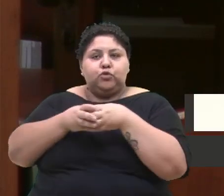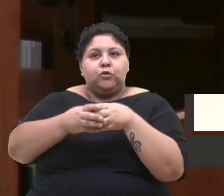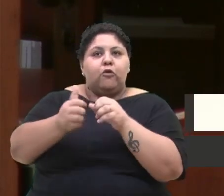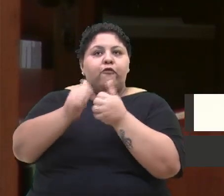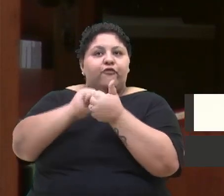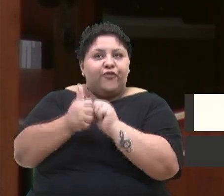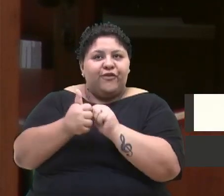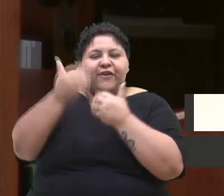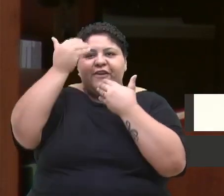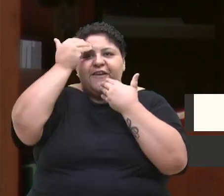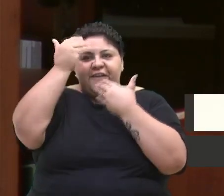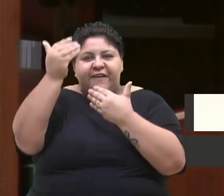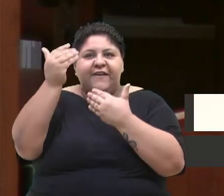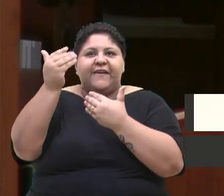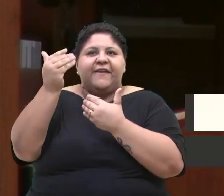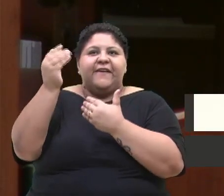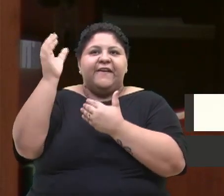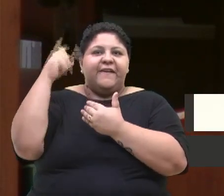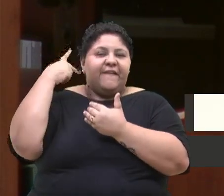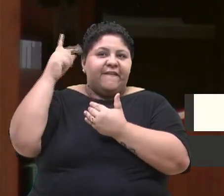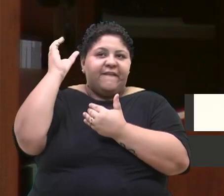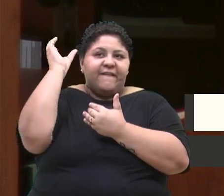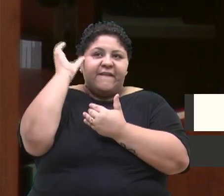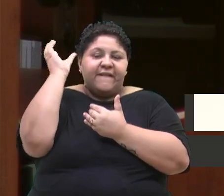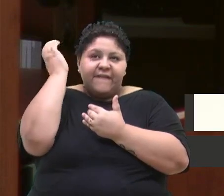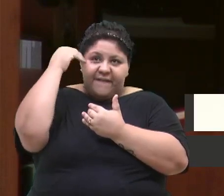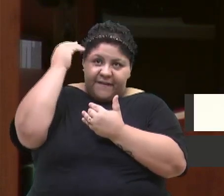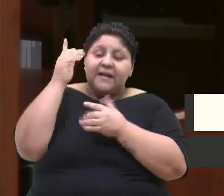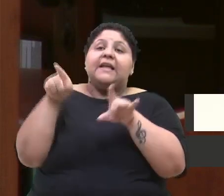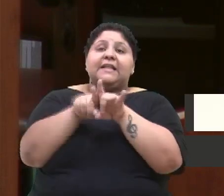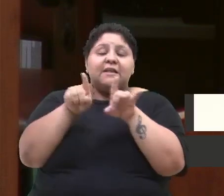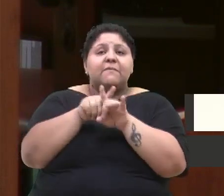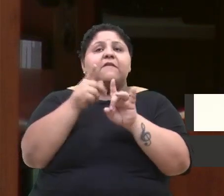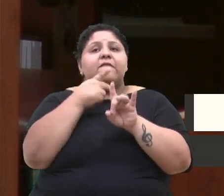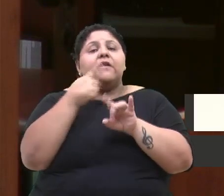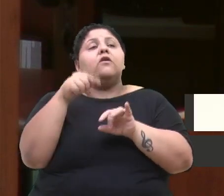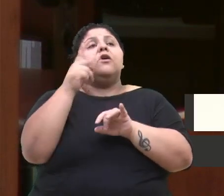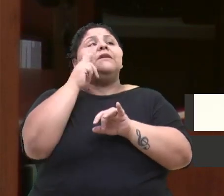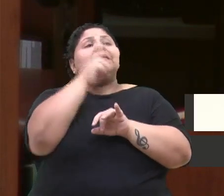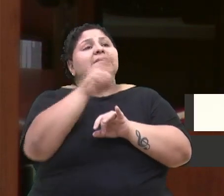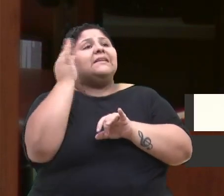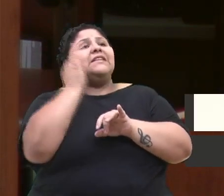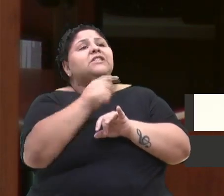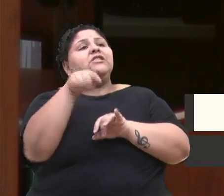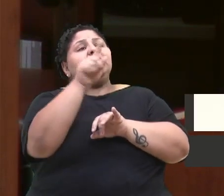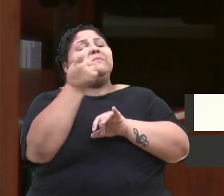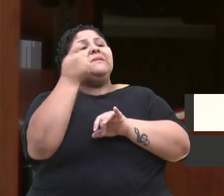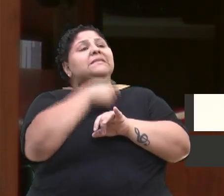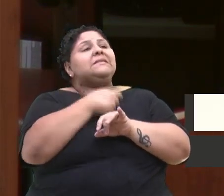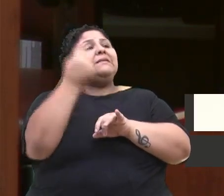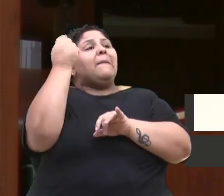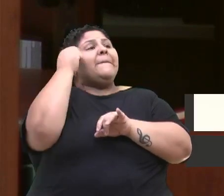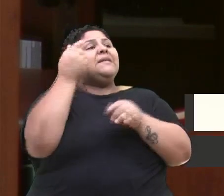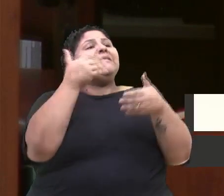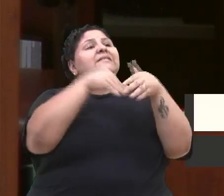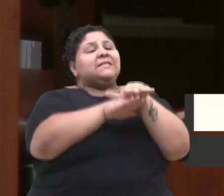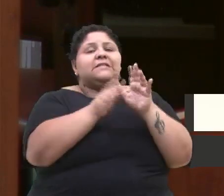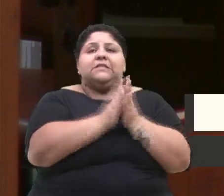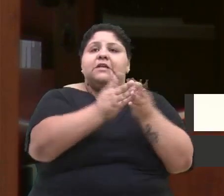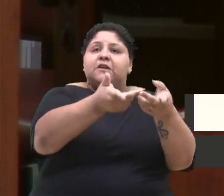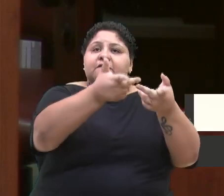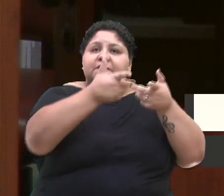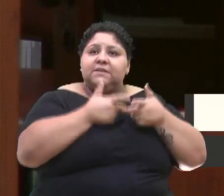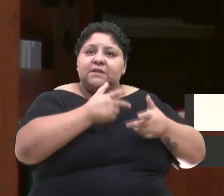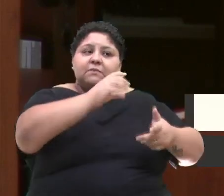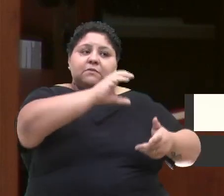agradecer ao vereador Felipe, que foi um dos que também disse, olha, Tati, no esporte a gente precisa pensar em inclusão. Então, visitamos o Ser